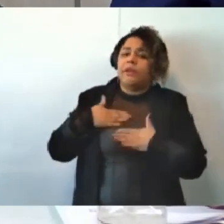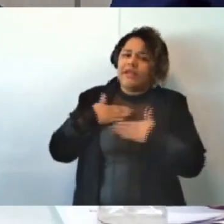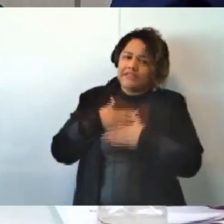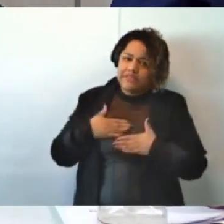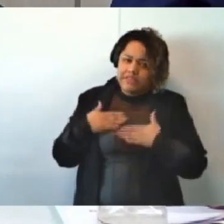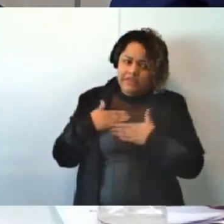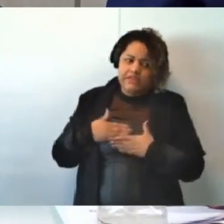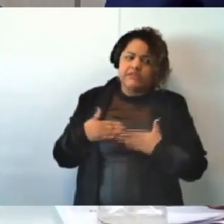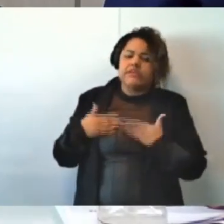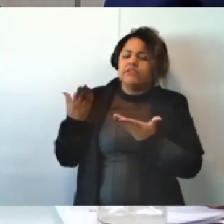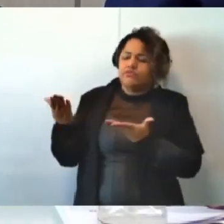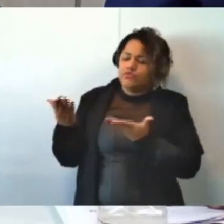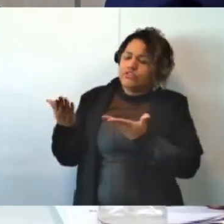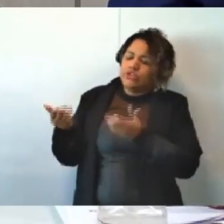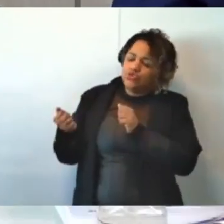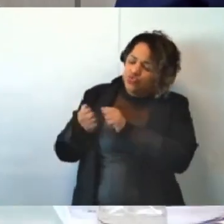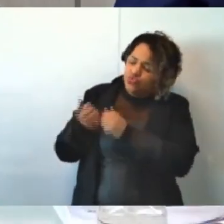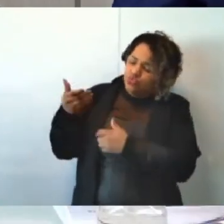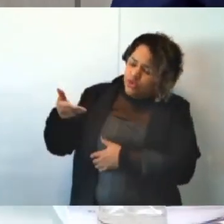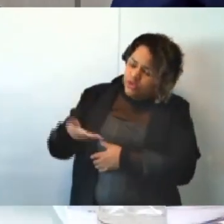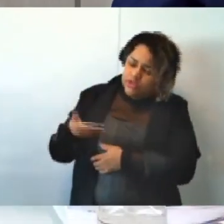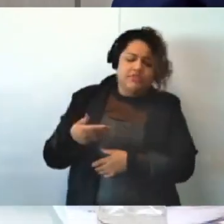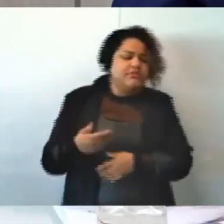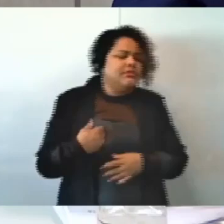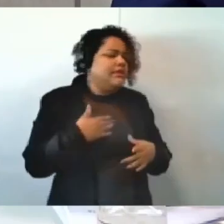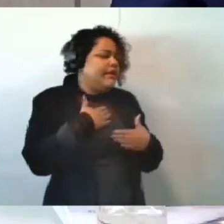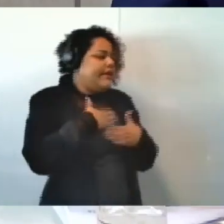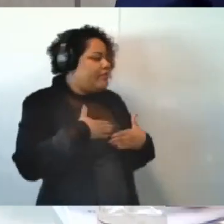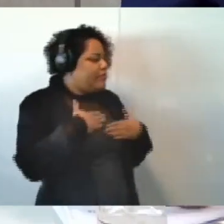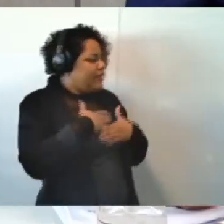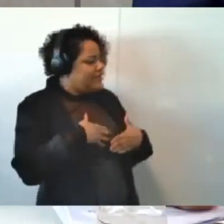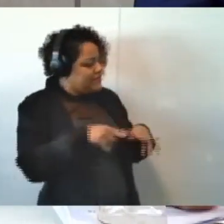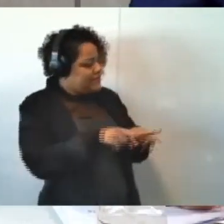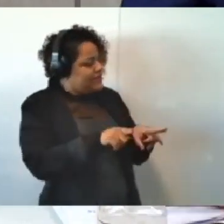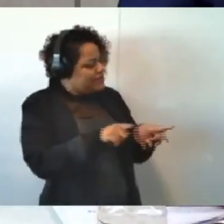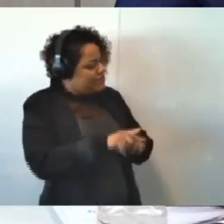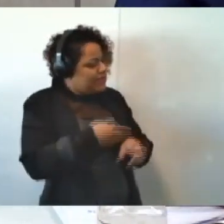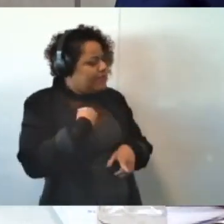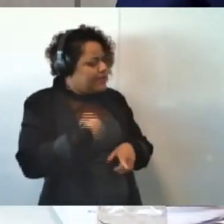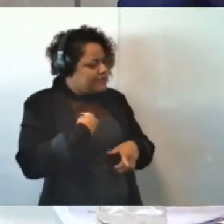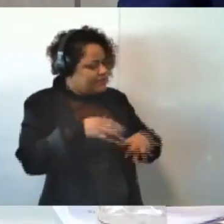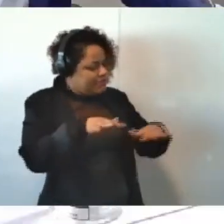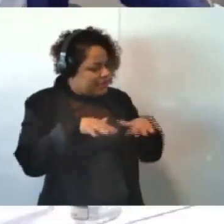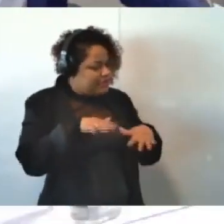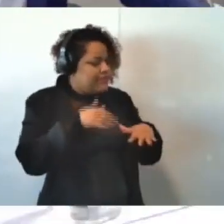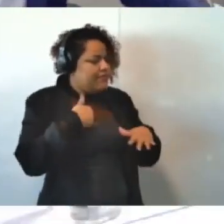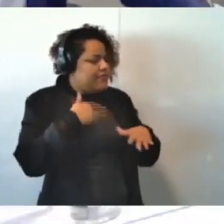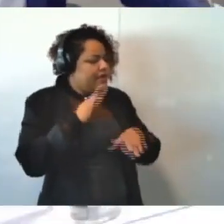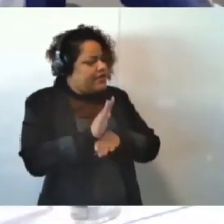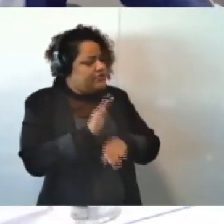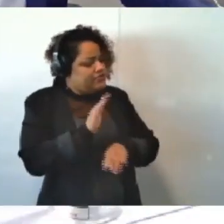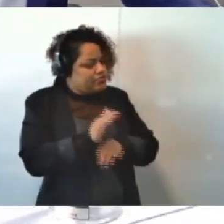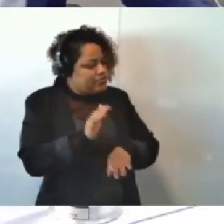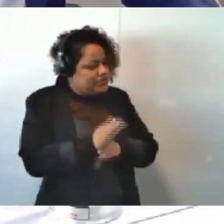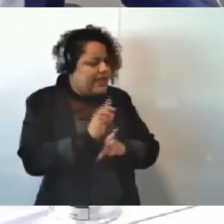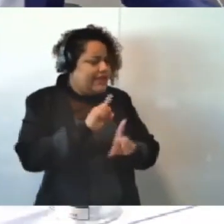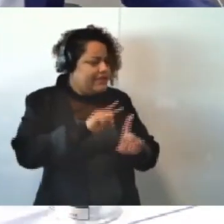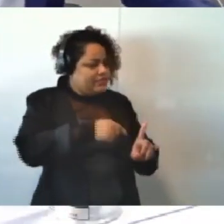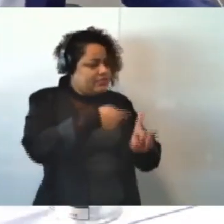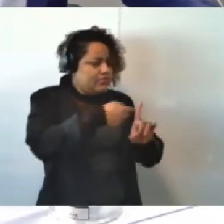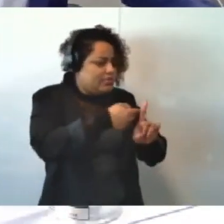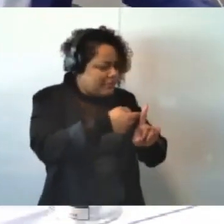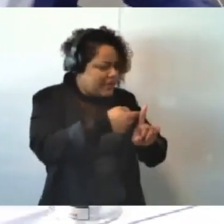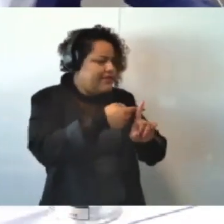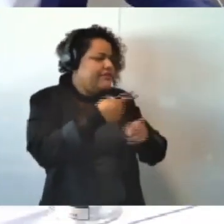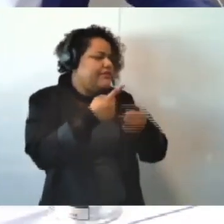aqui contigo nessa audiência pública e, com certeza, para agregar e somar nesse debate, né,